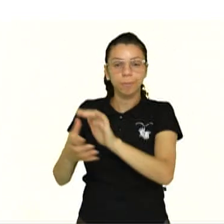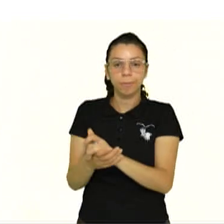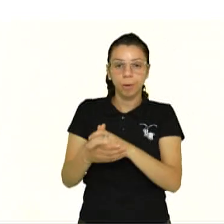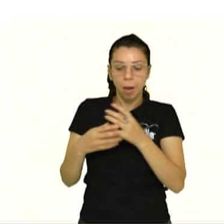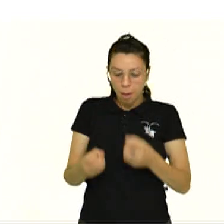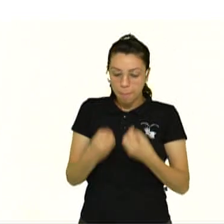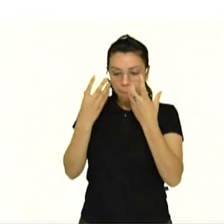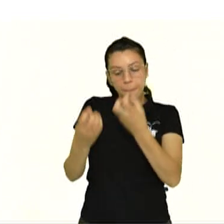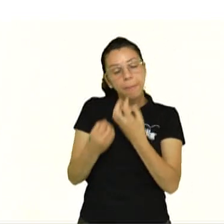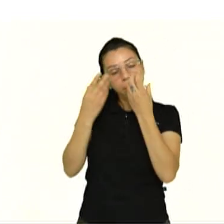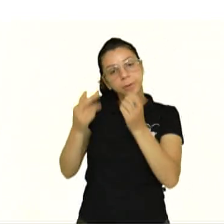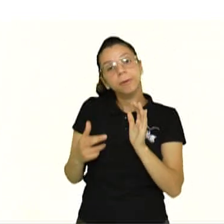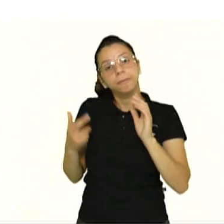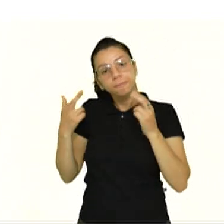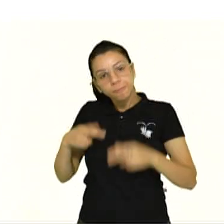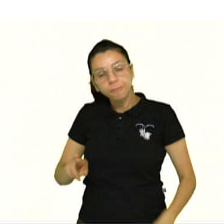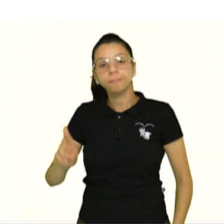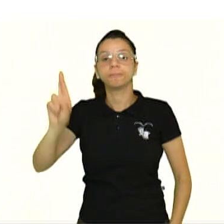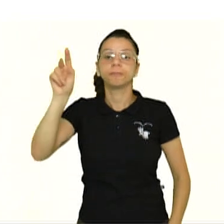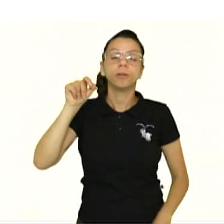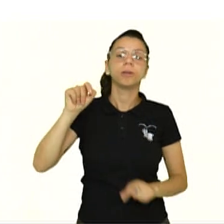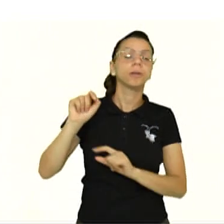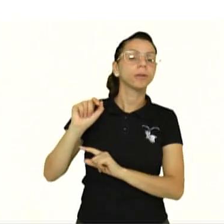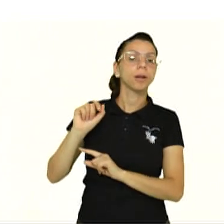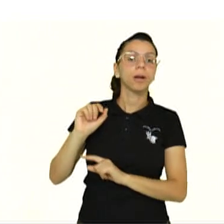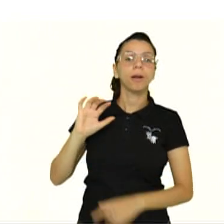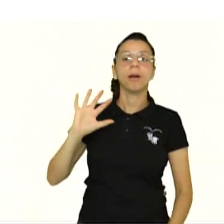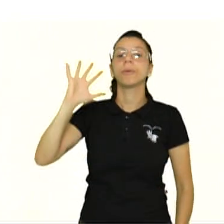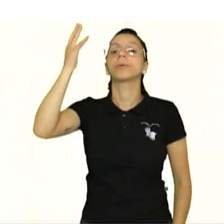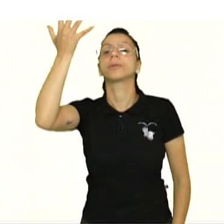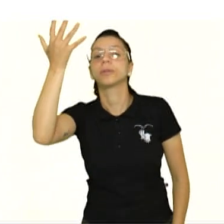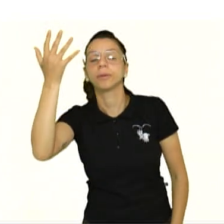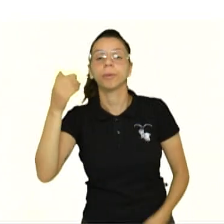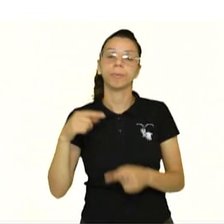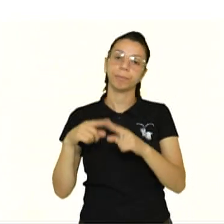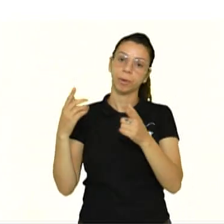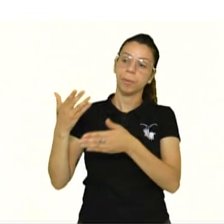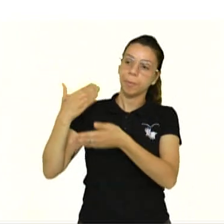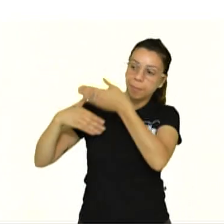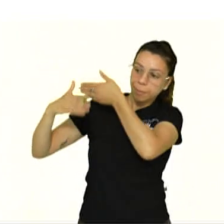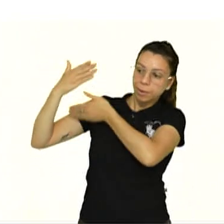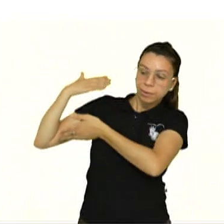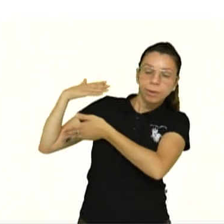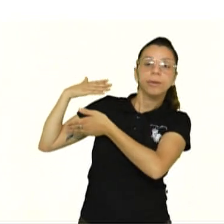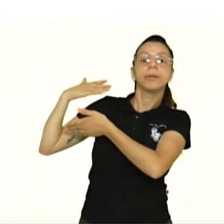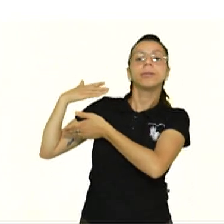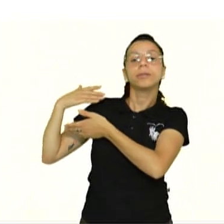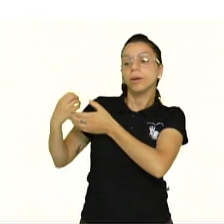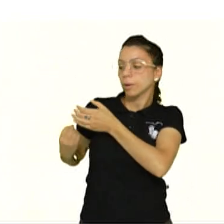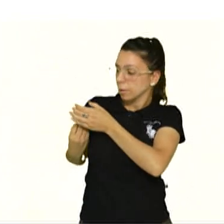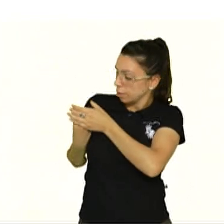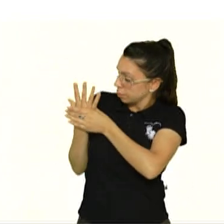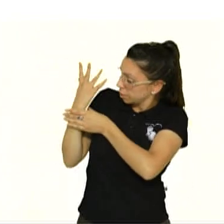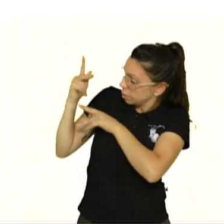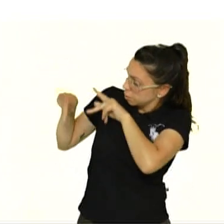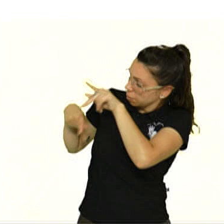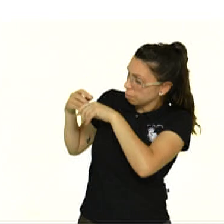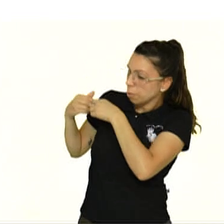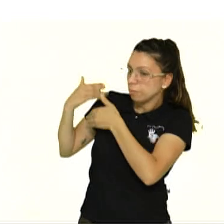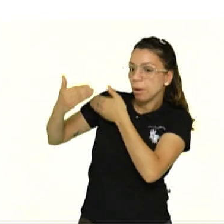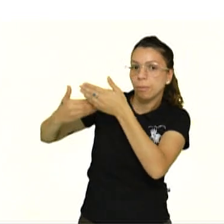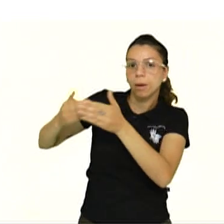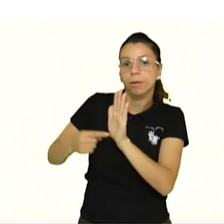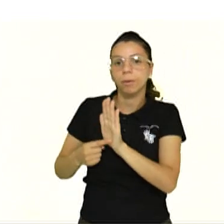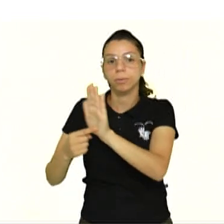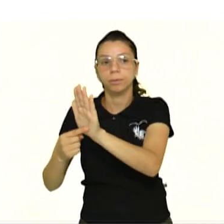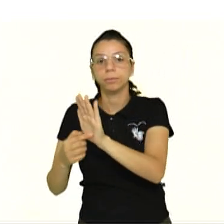épica, vai ser retratado grandes acontecimentos, geralmente do passado, que falam sobre a origem de um povo,